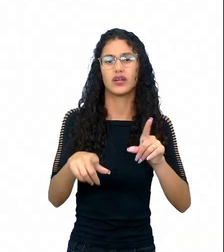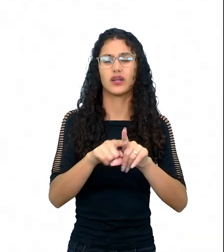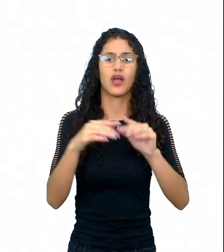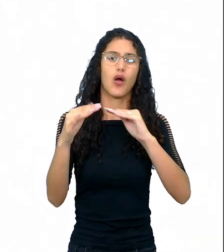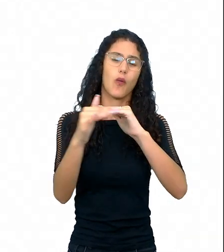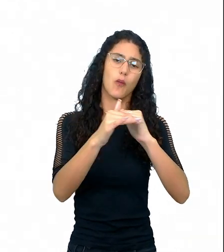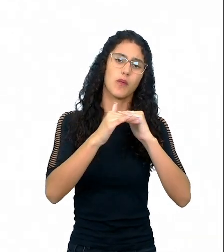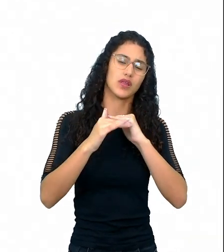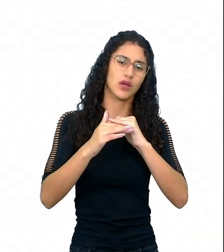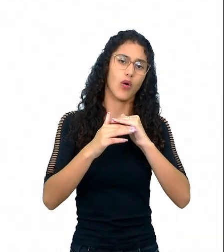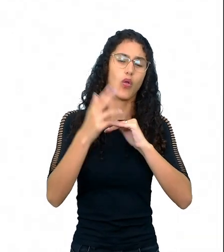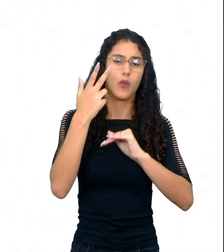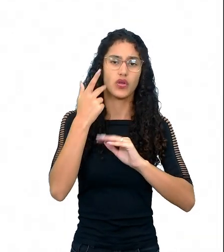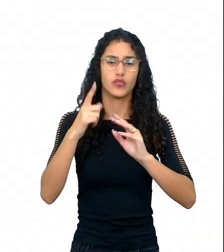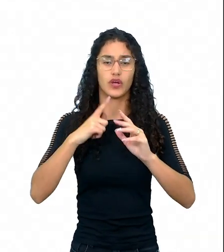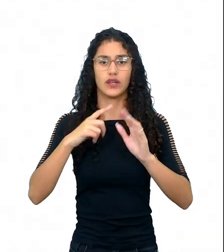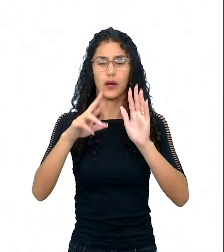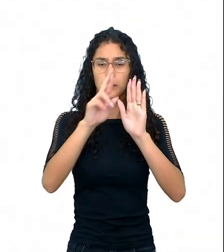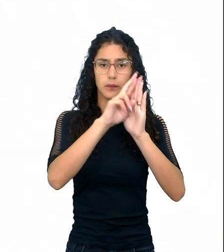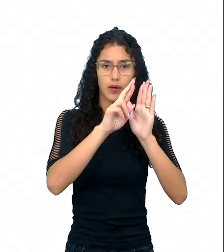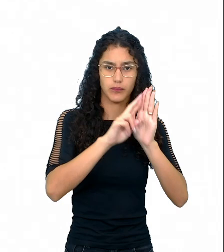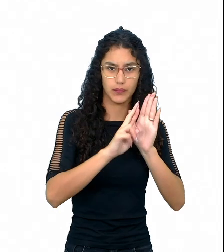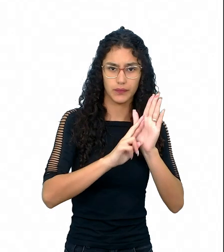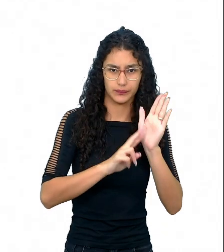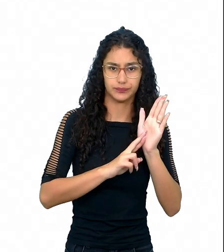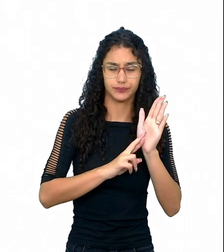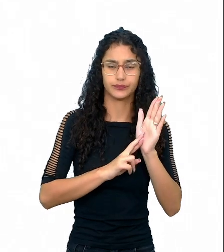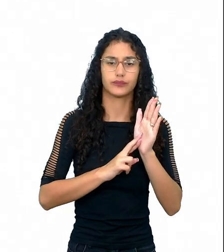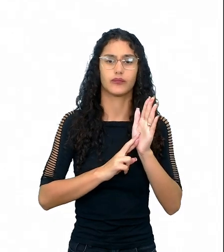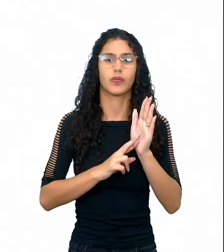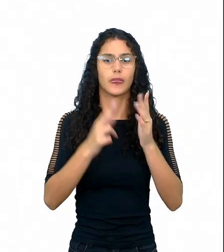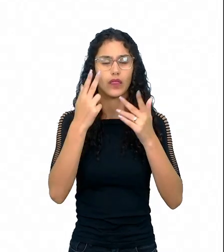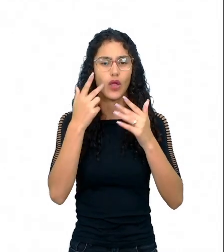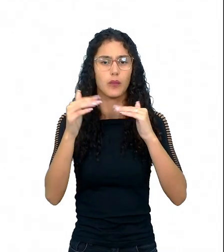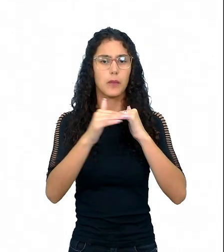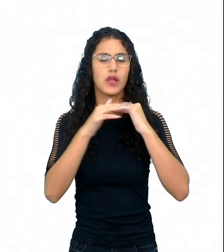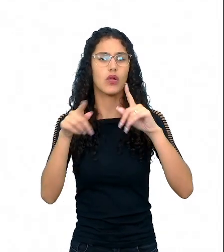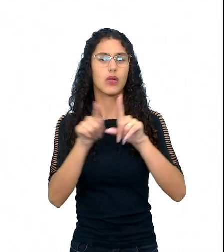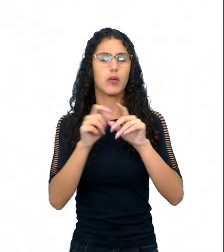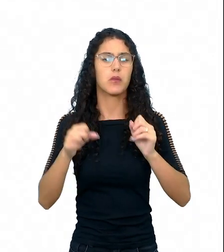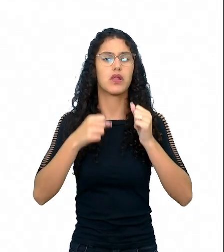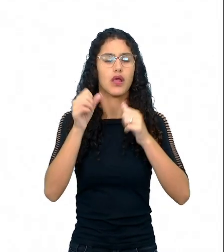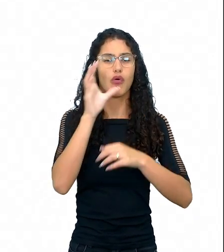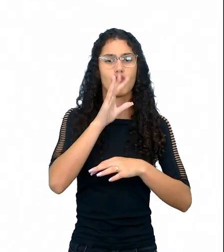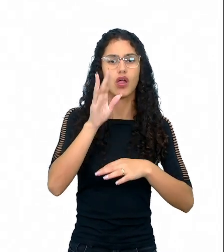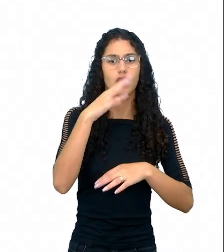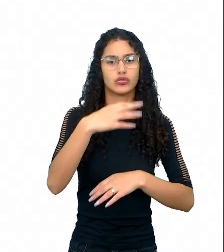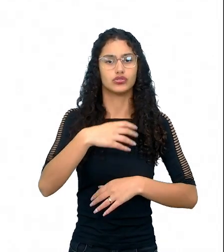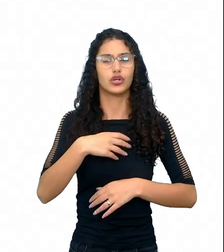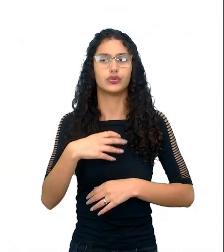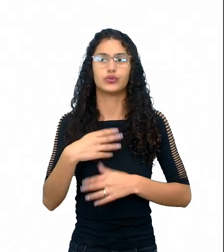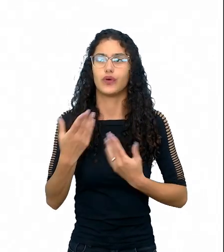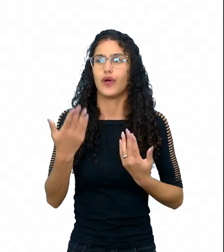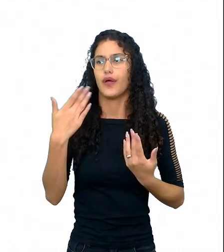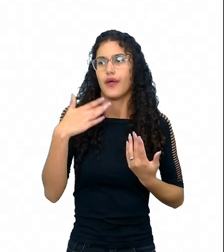padrão normativo, né, das regras de norma padrão, para poder falar de uma forma